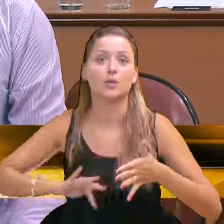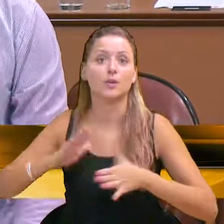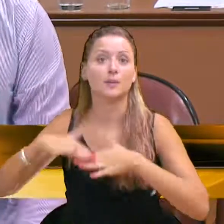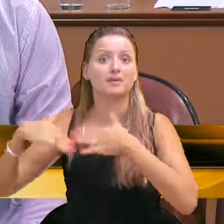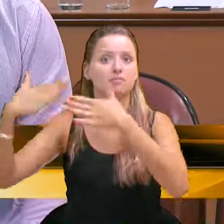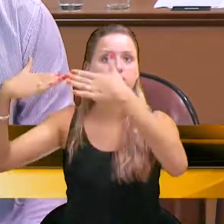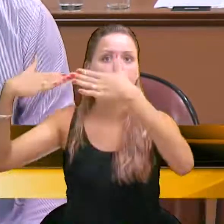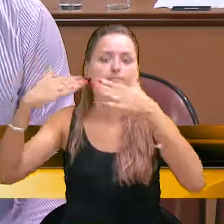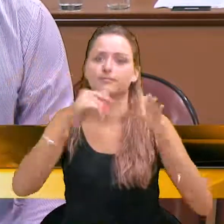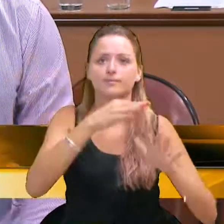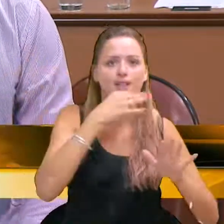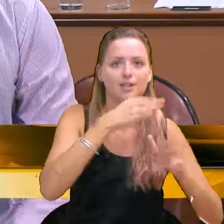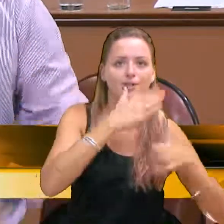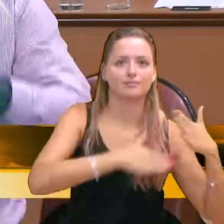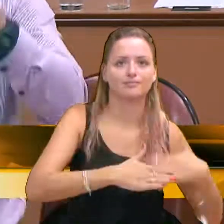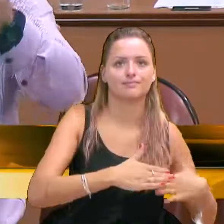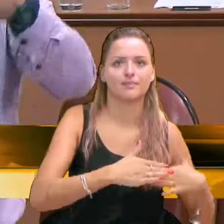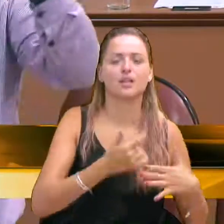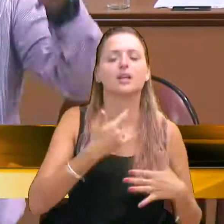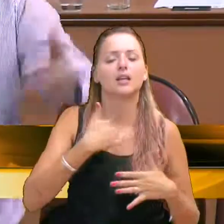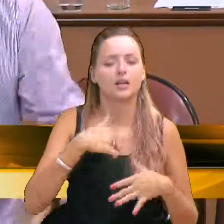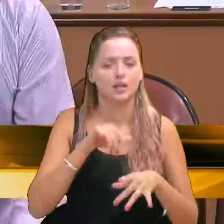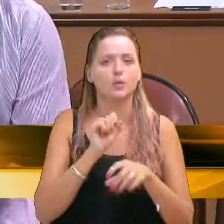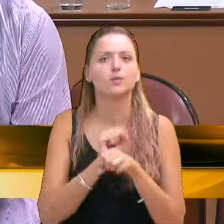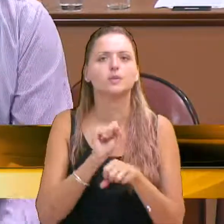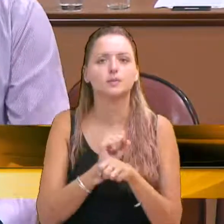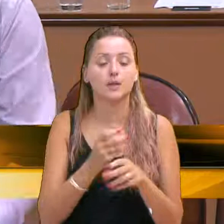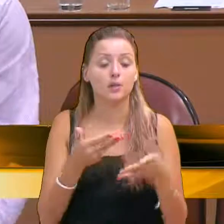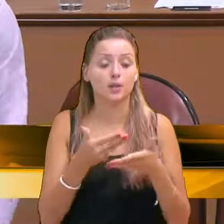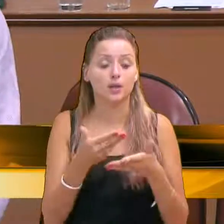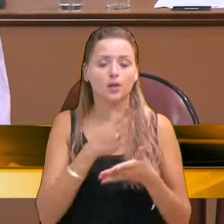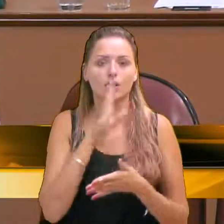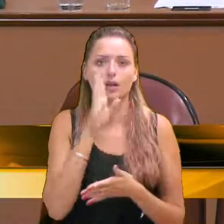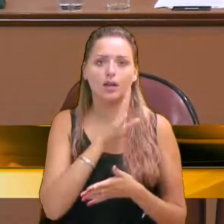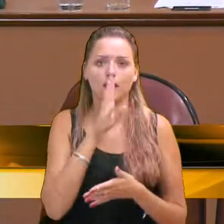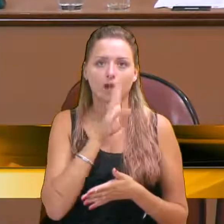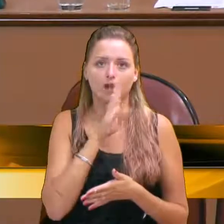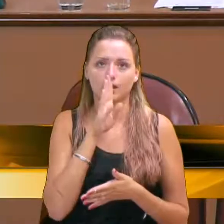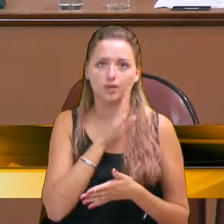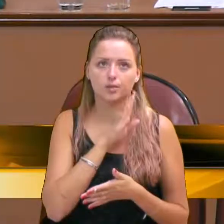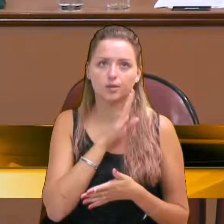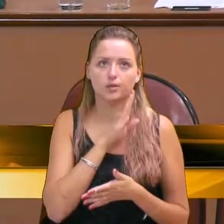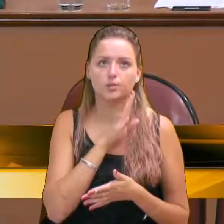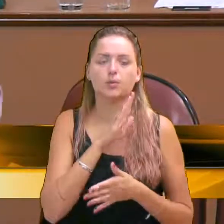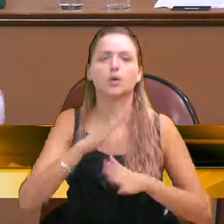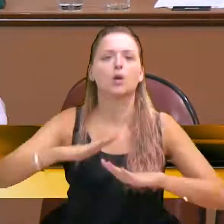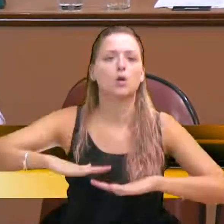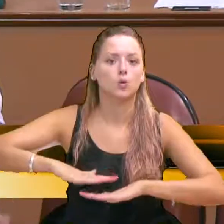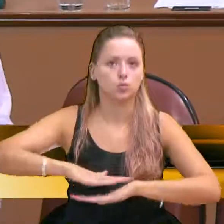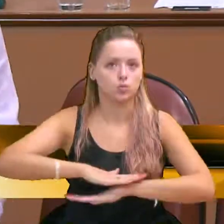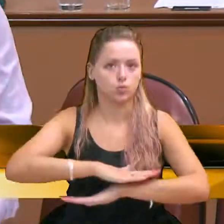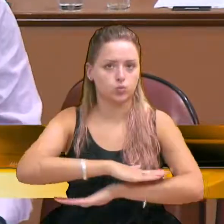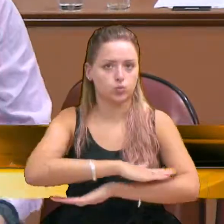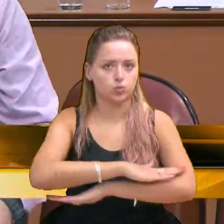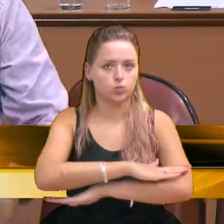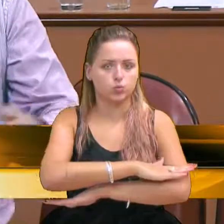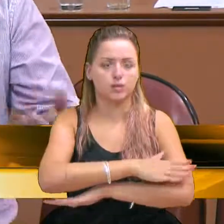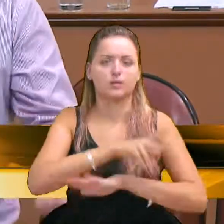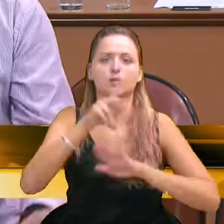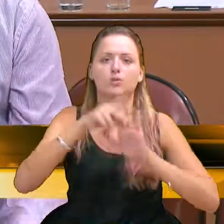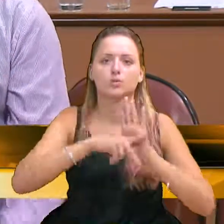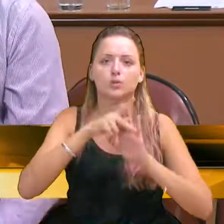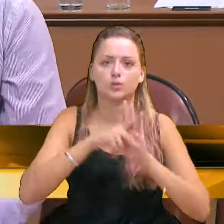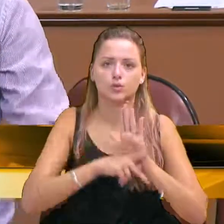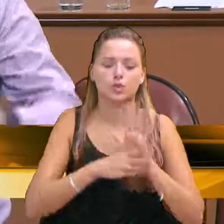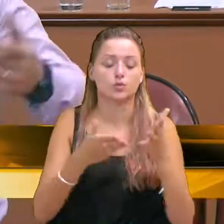Então, espero sim que, no mínimo nos próximos dias, a gente sabe que o asfalto do interior, que já tinha projeto antigo, também está